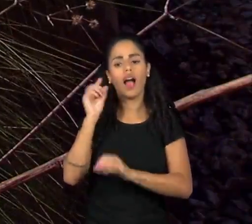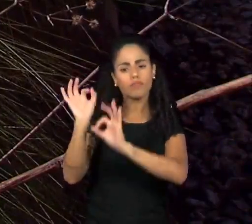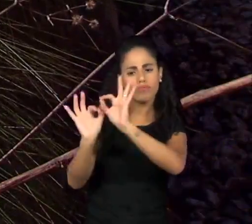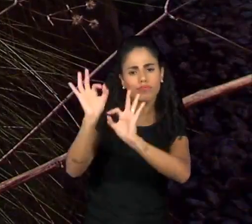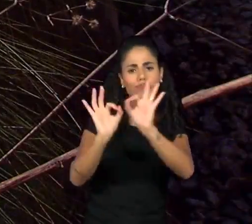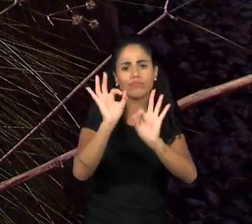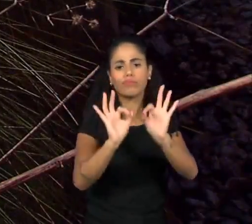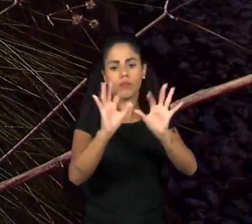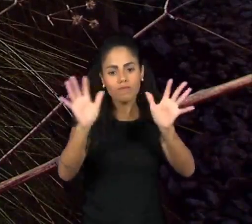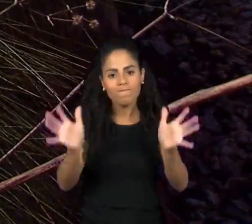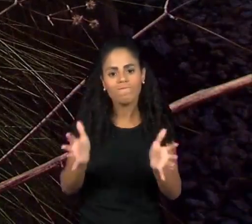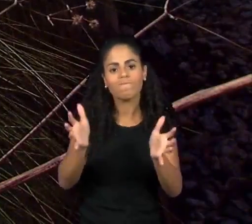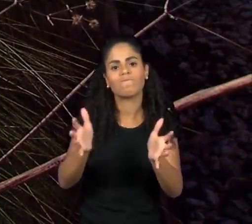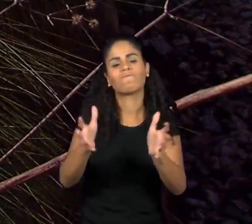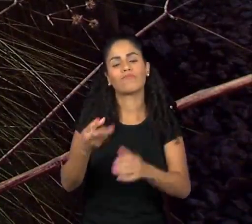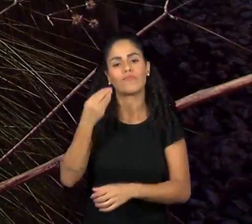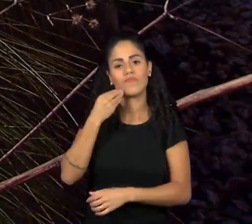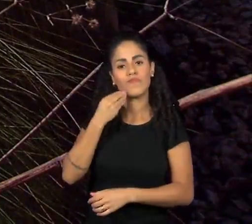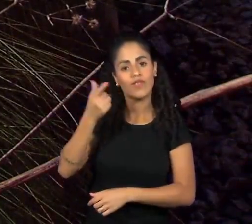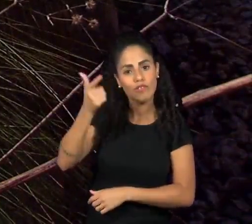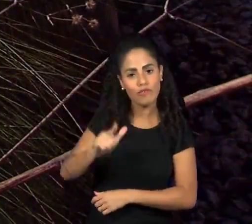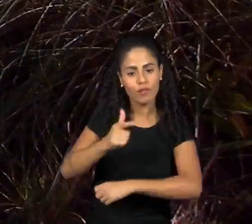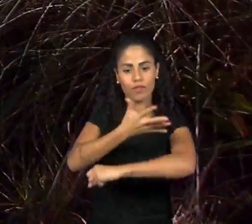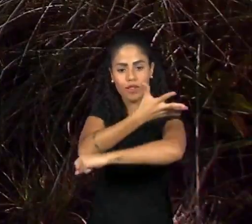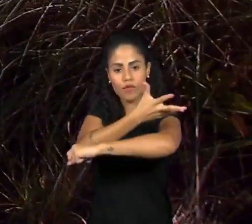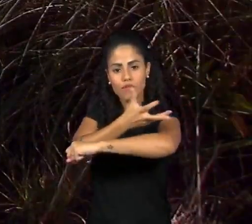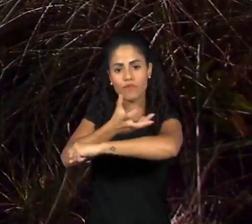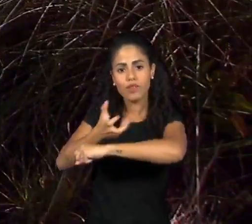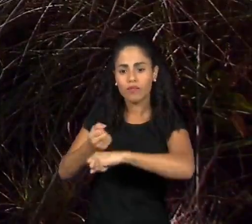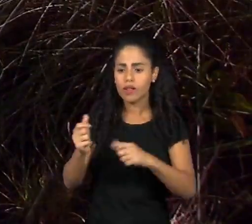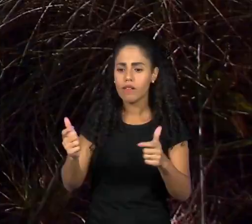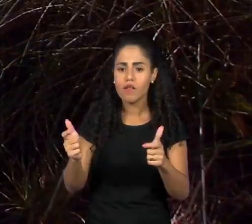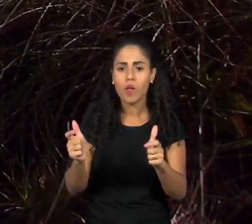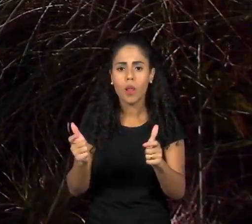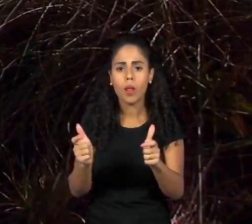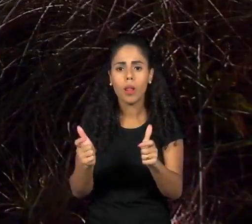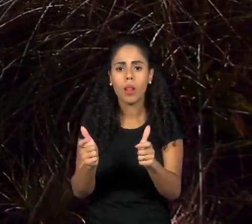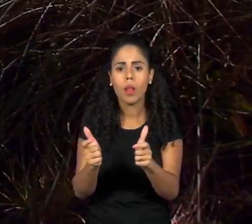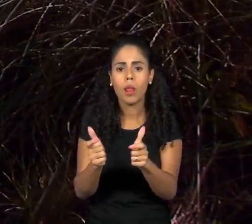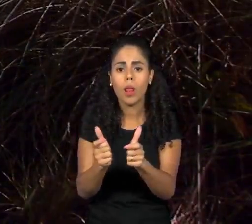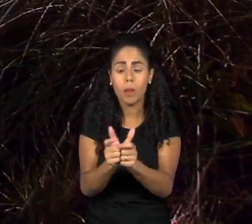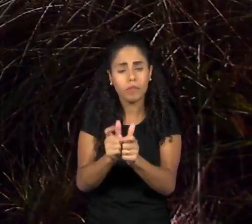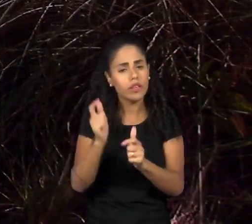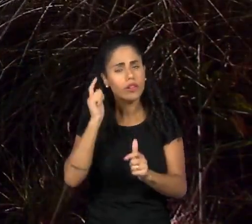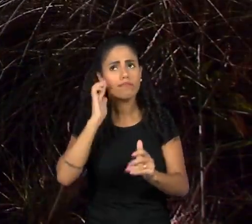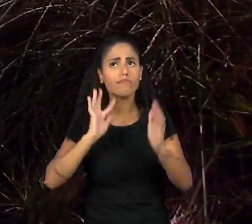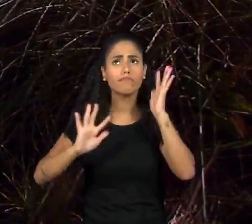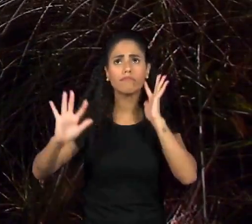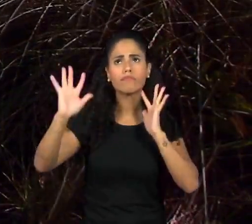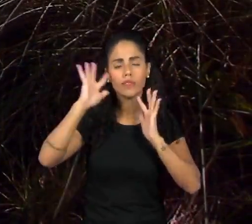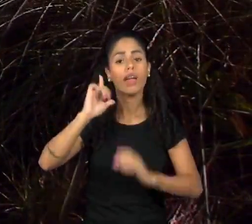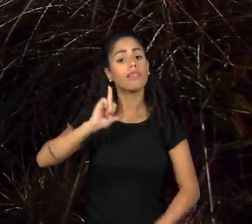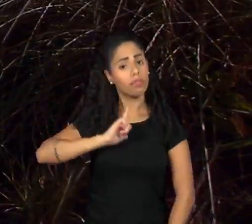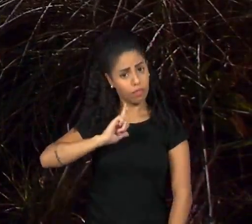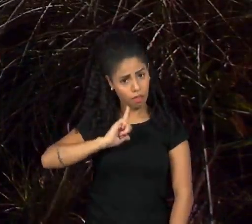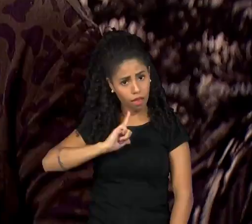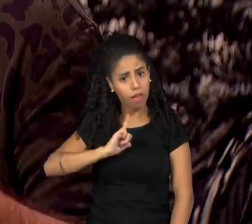de uma invocação desse cerrado que desapareceu, para a gente pensar os que ainda existem,